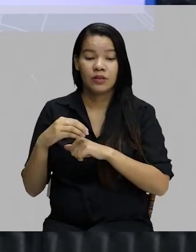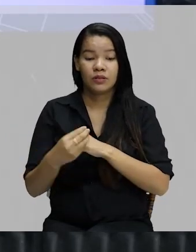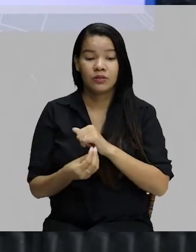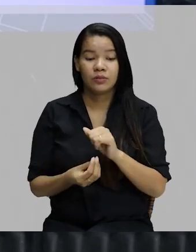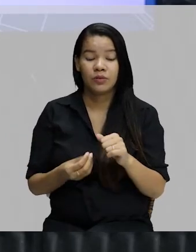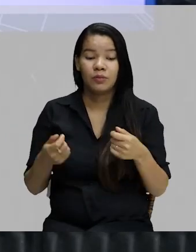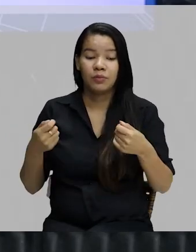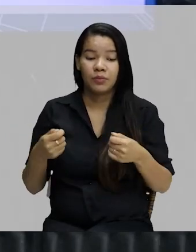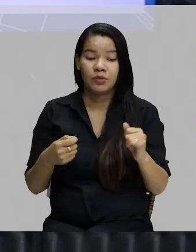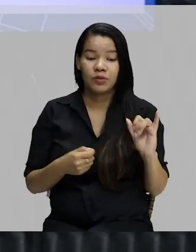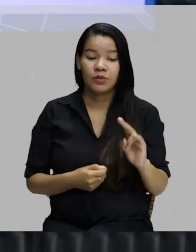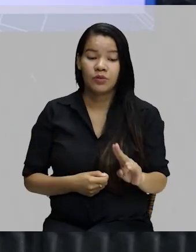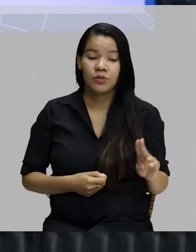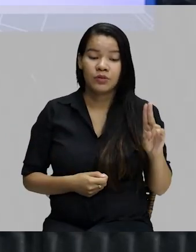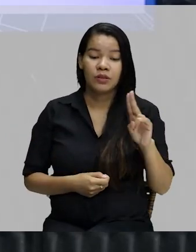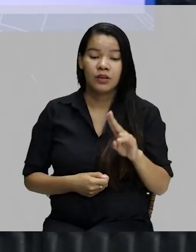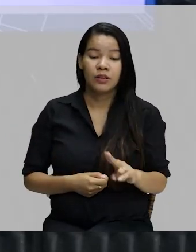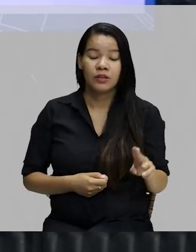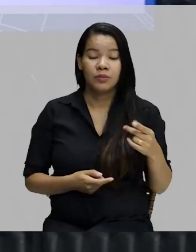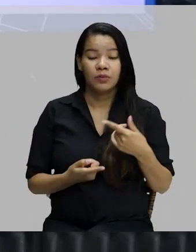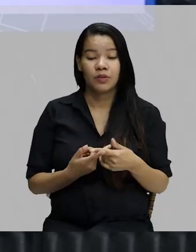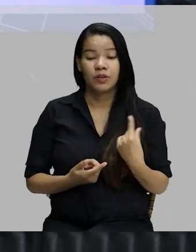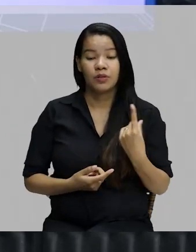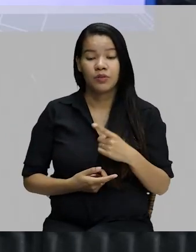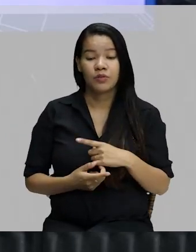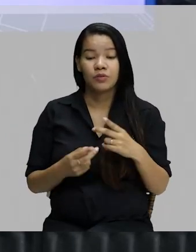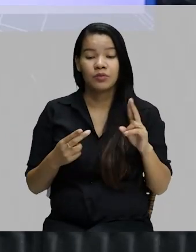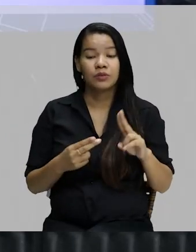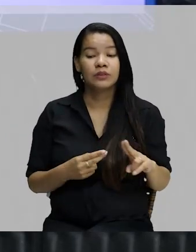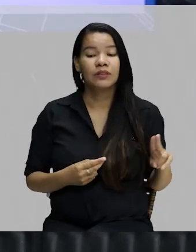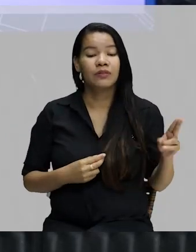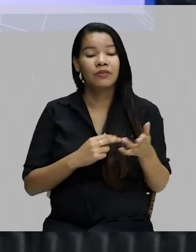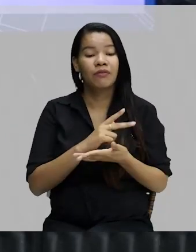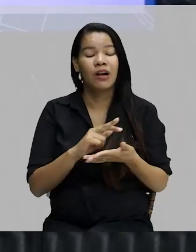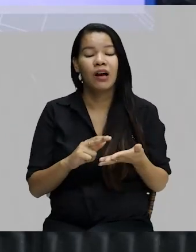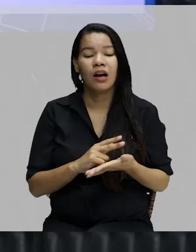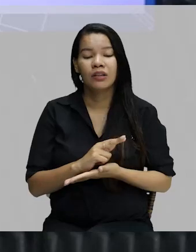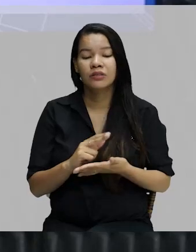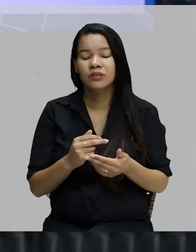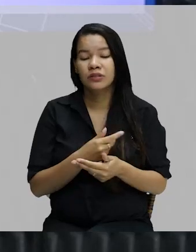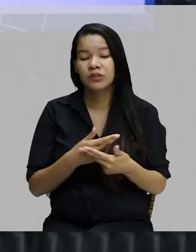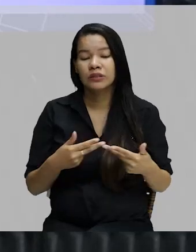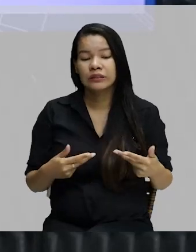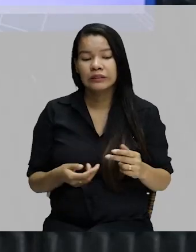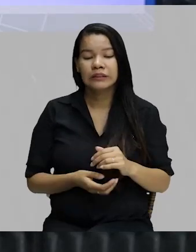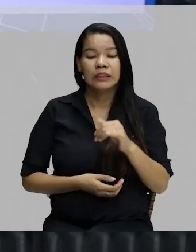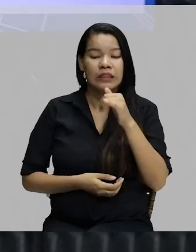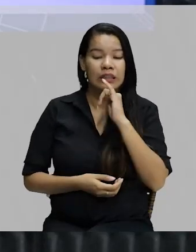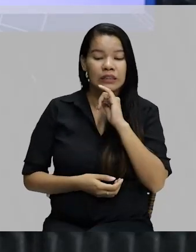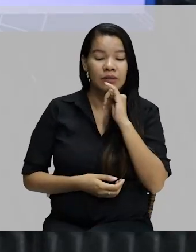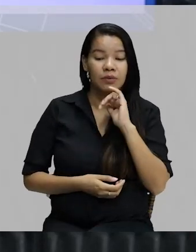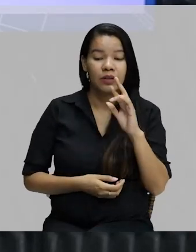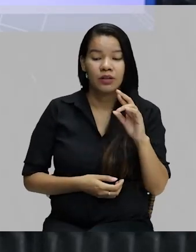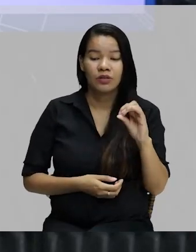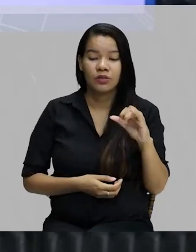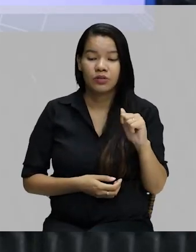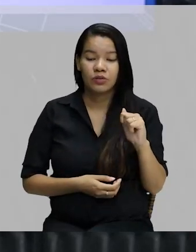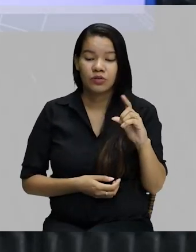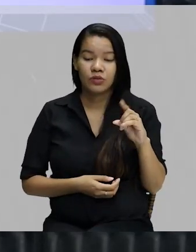pode ser útil, pois a usamos para vários benefícios, a radioterapia, a